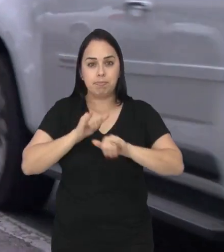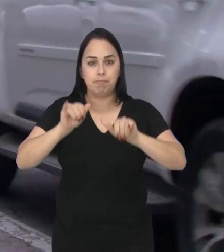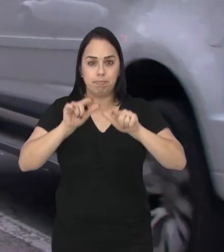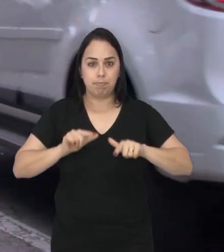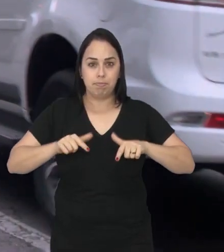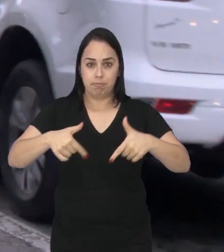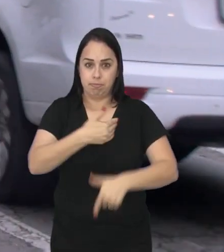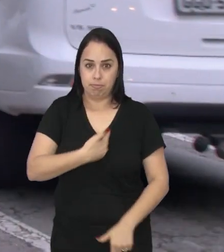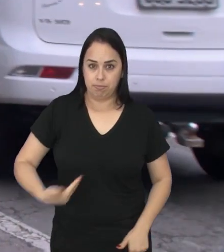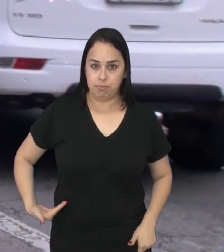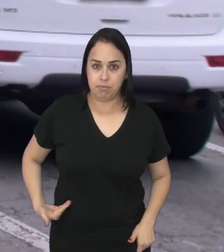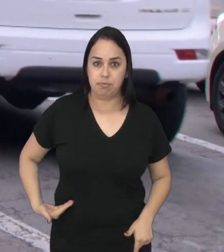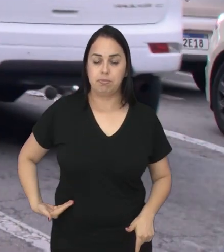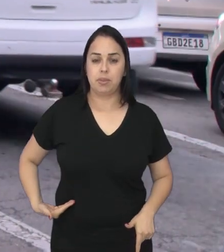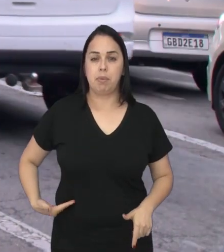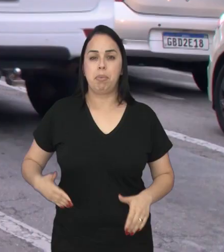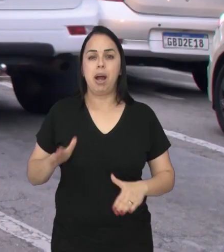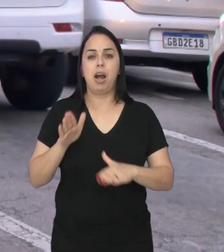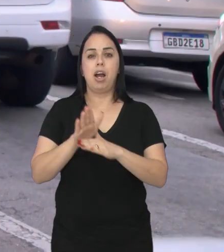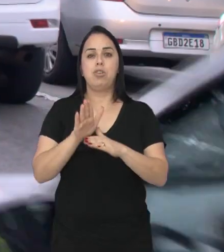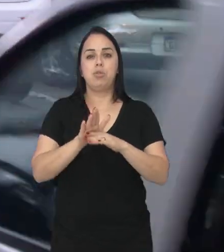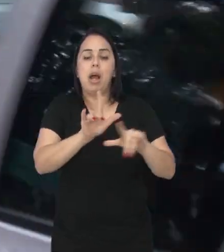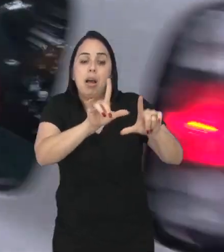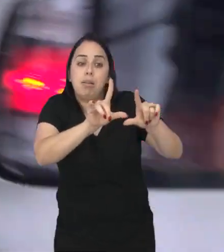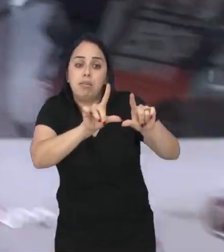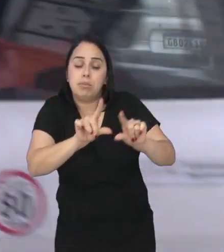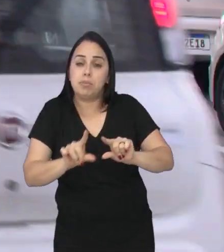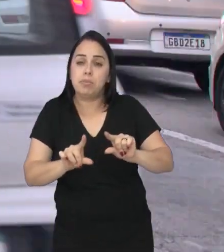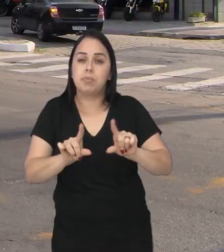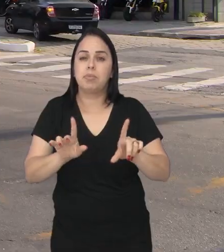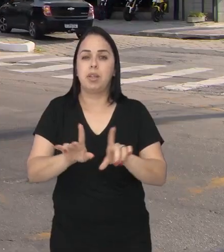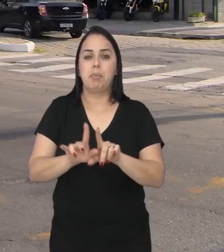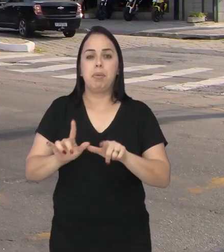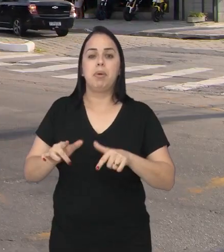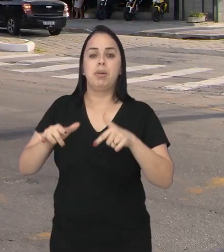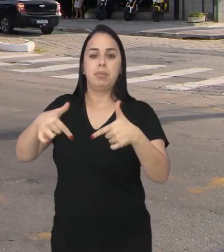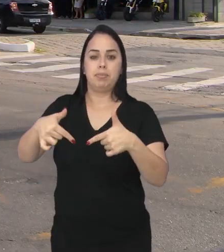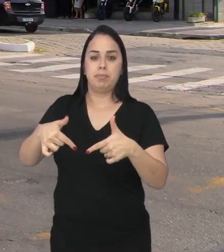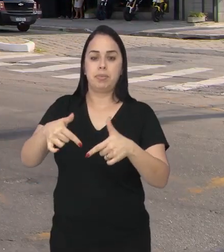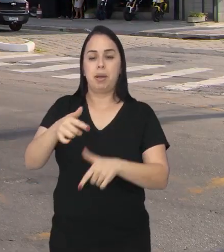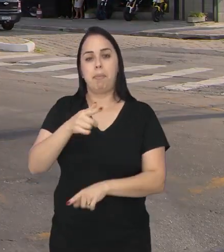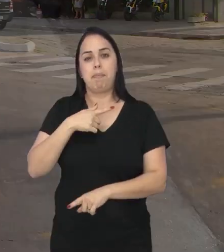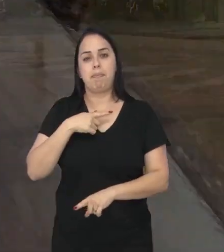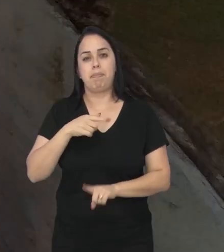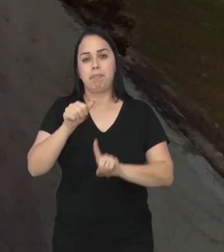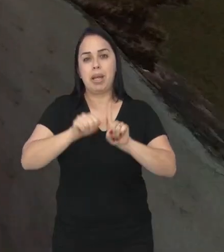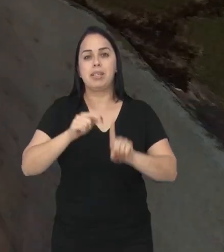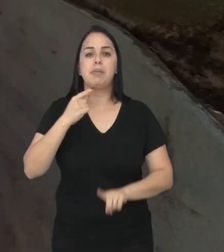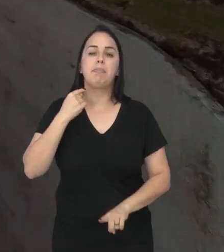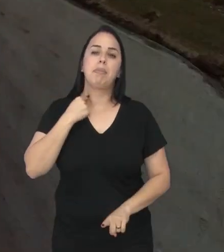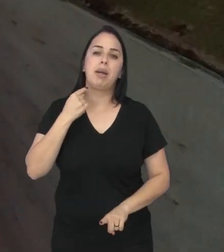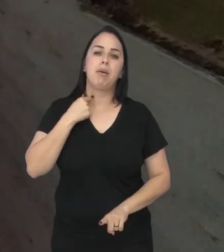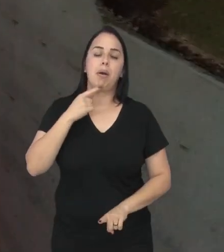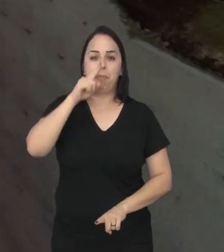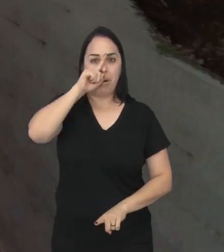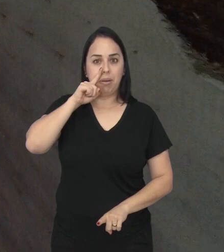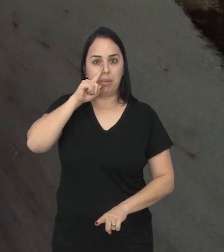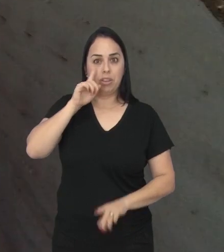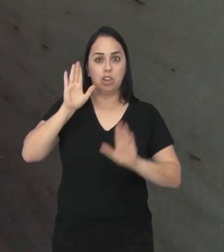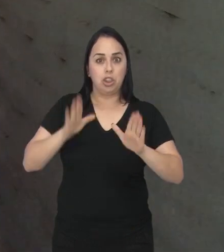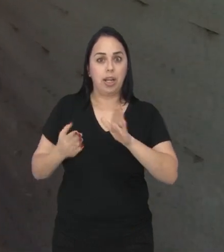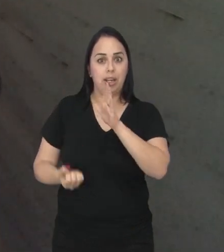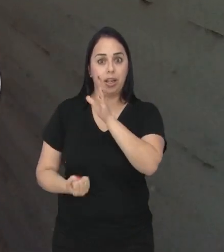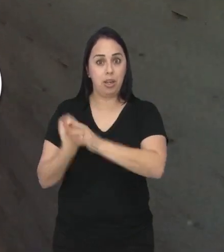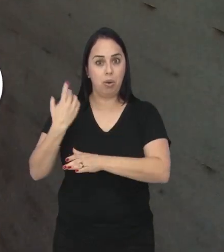do poder público e de instituições para conter esses números uma das ações é a campanha Maio Amarelo criada